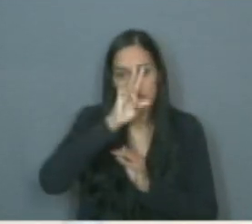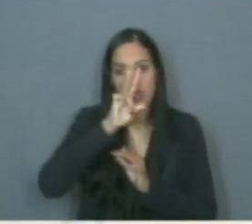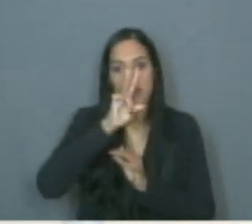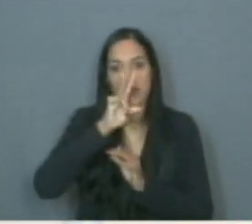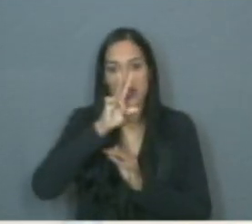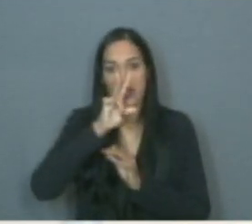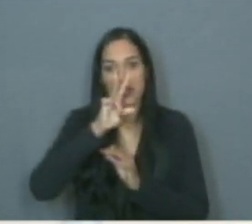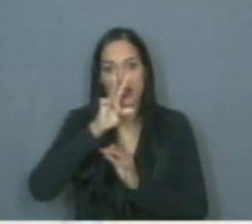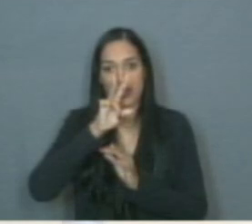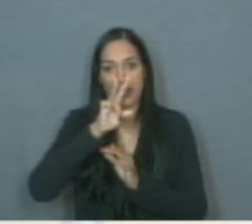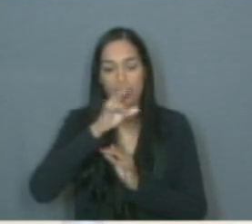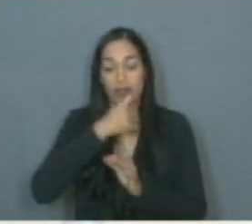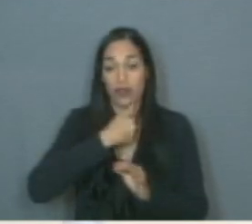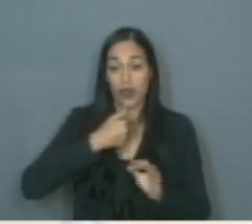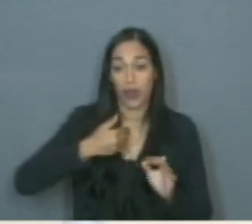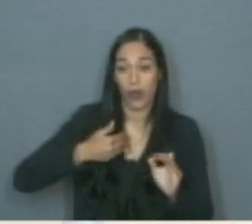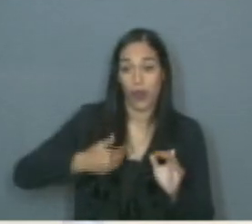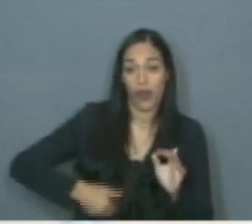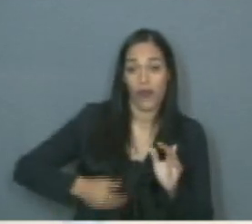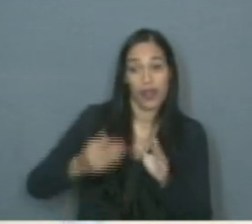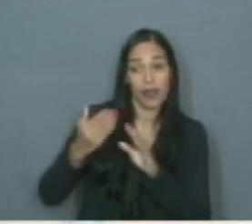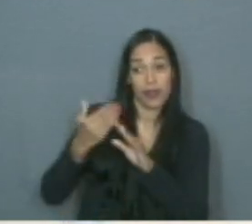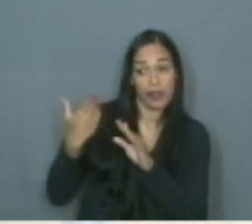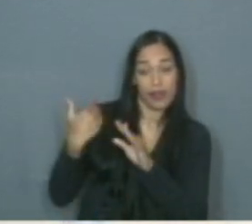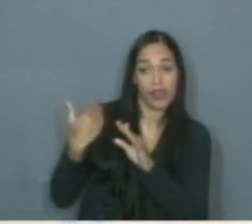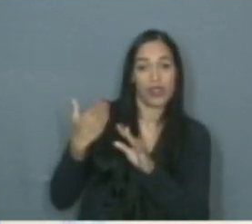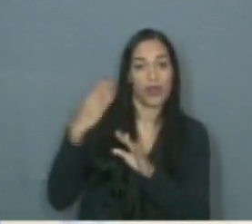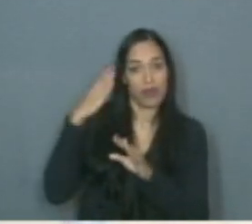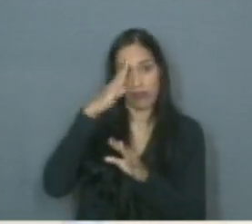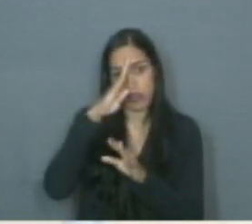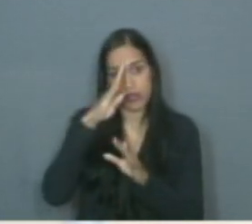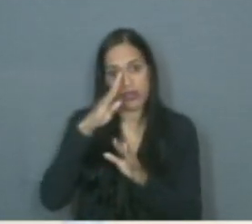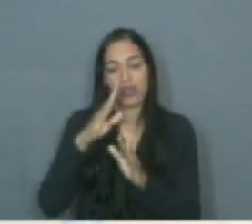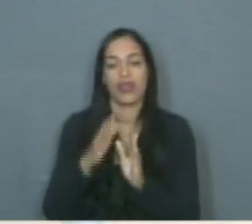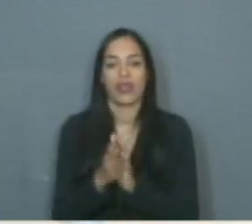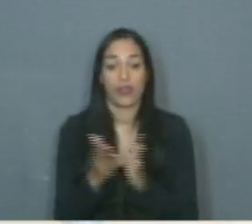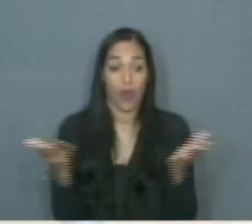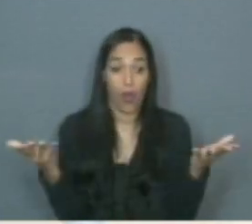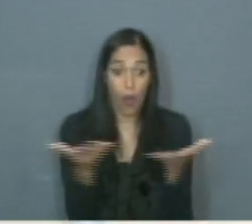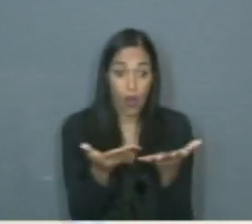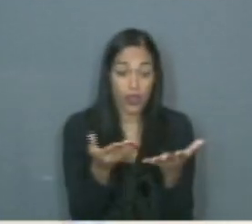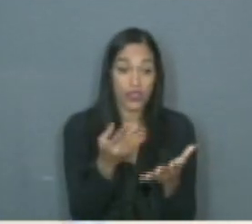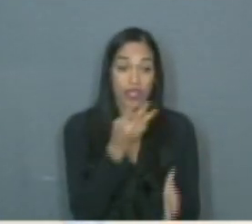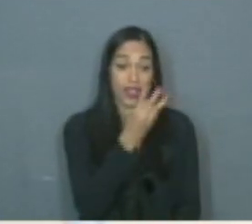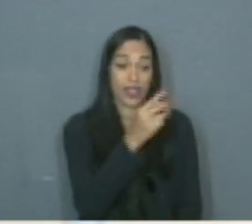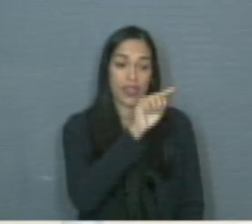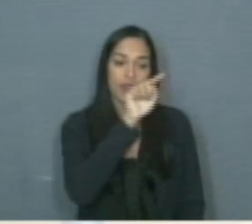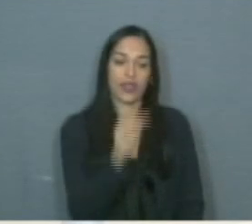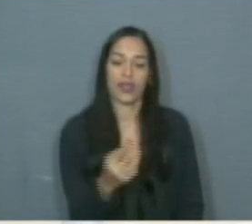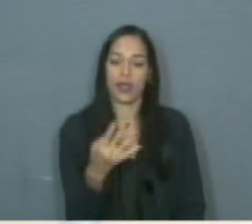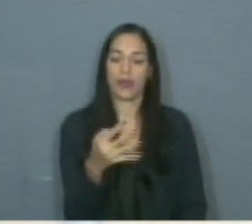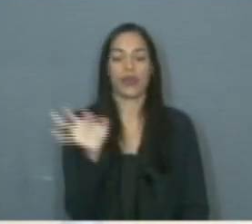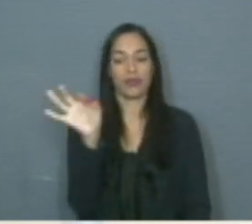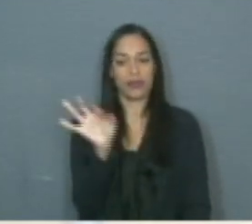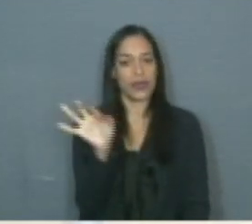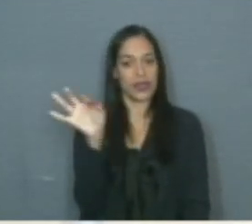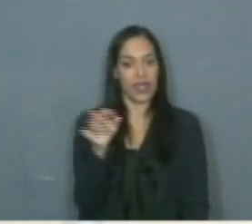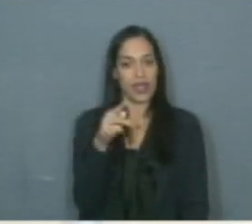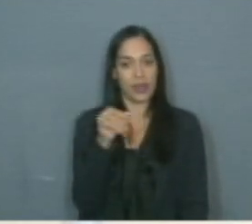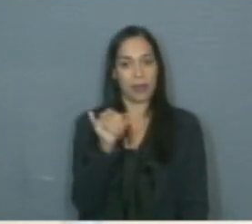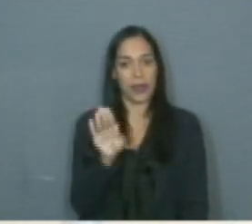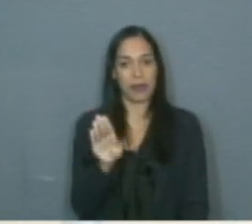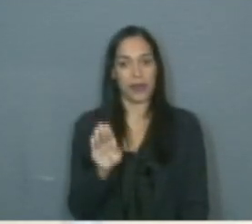desgoverno de Jair Bolsonaro, hoje nós temos um PIBão de 3,4%. Nós temos o